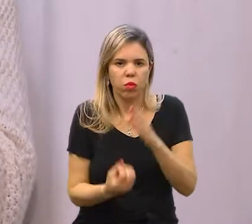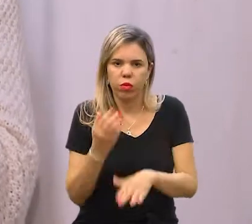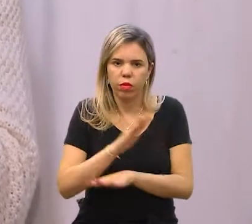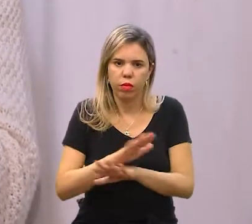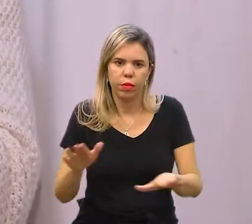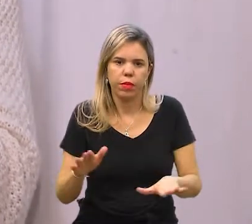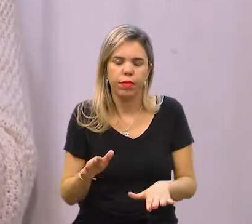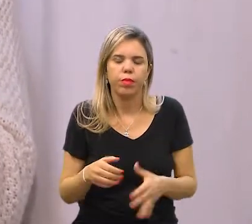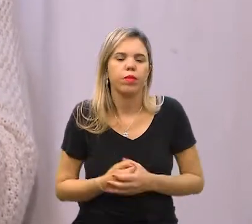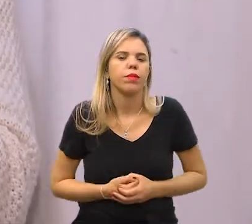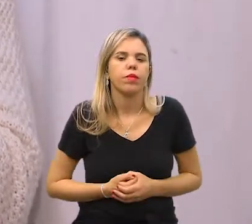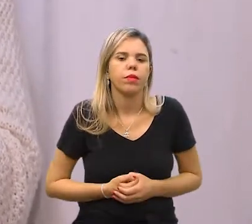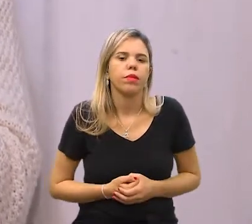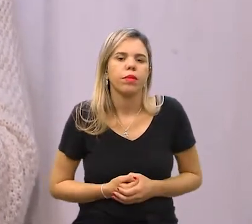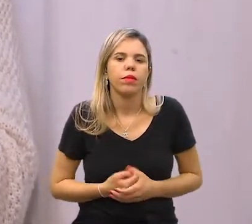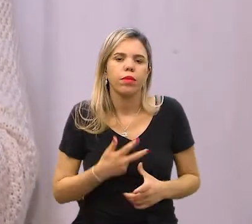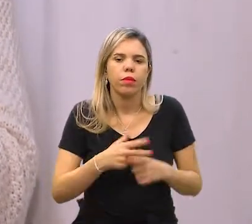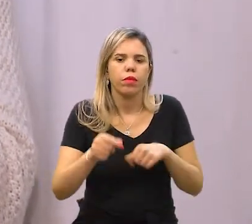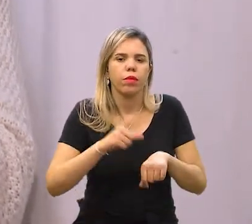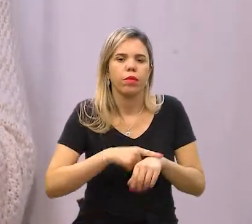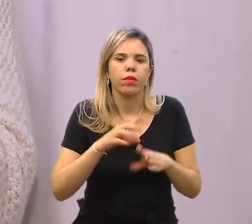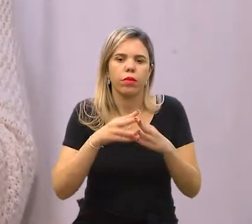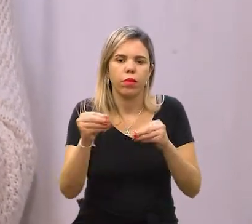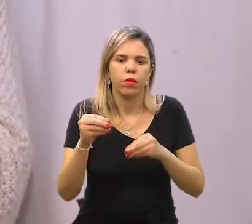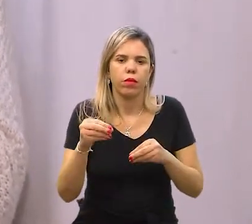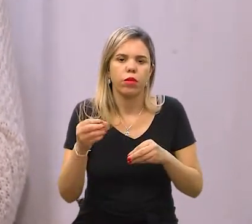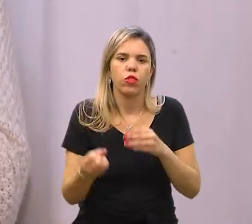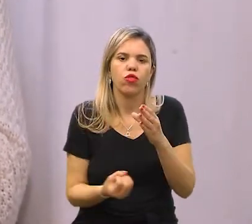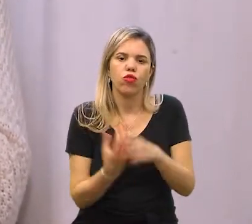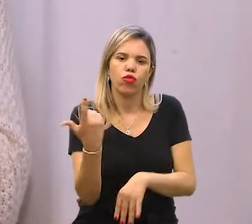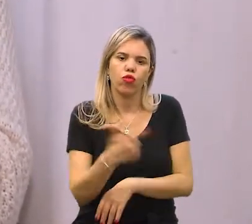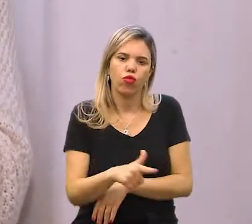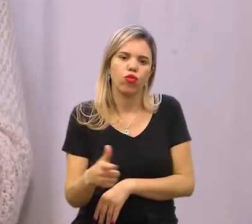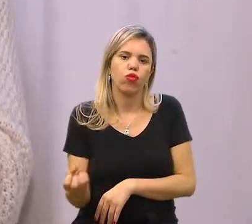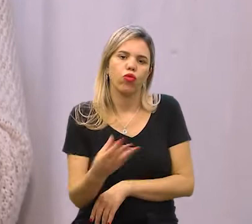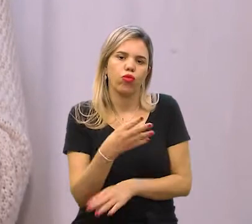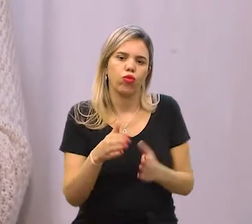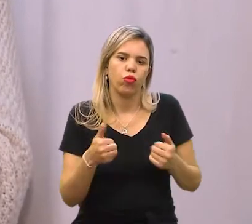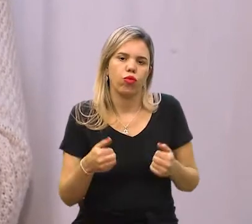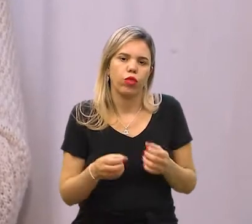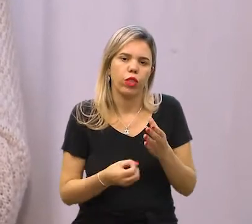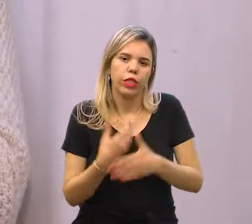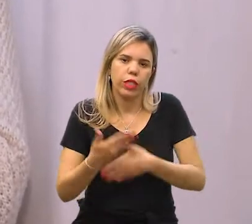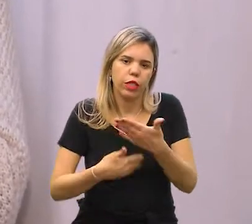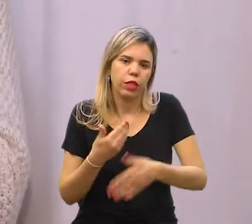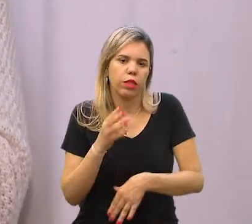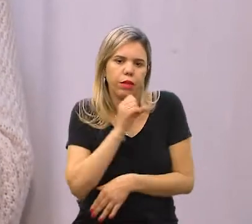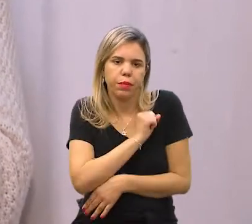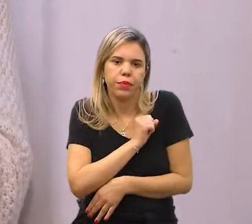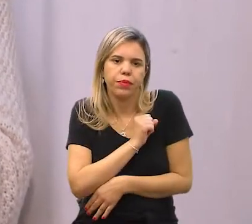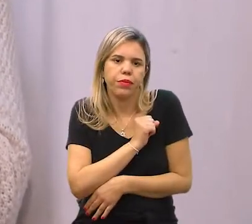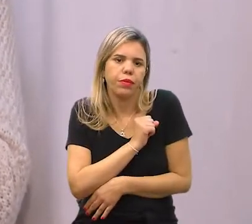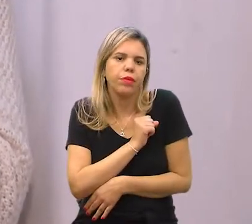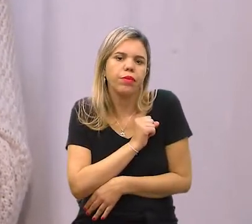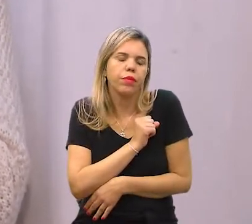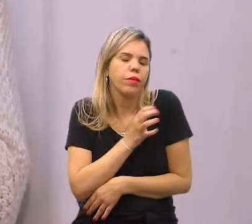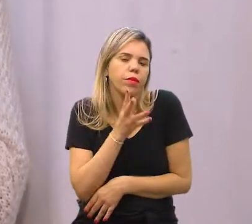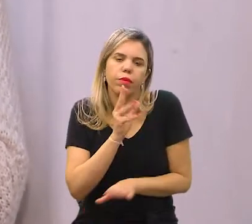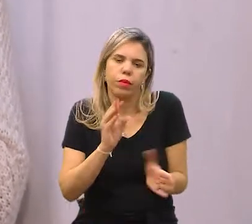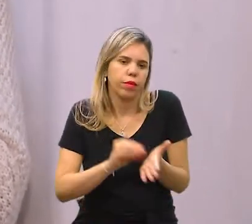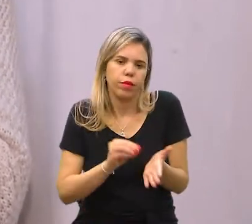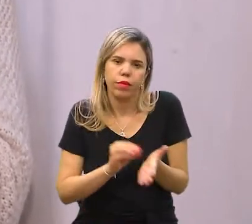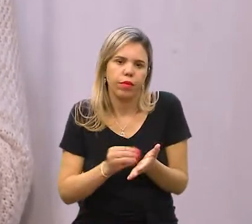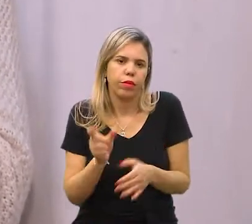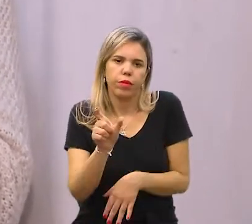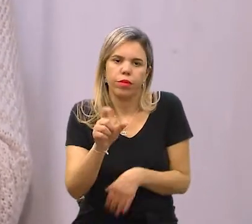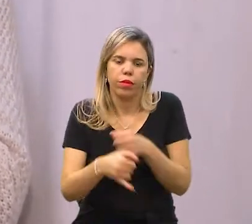acontece, porque uma vez que ele venceu, ele expirou, você vai gerar outro. Então você pode fazer isso de forma imediata. Você não vai ficar sem o